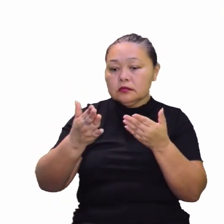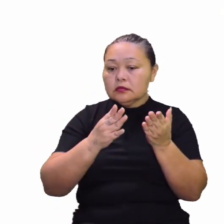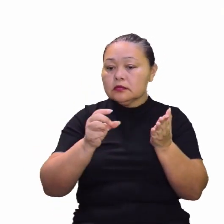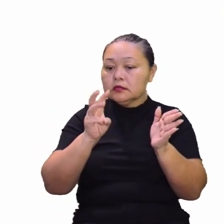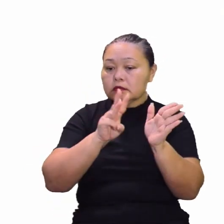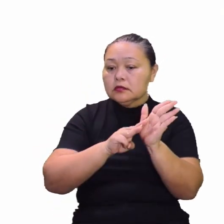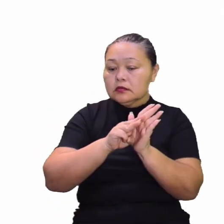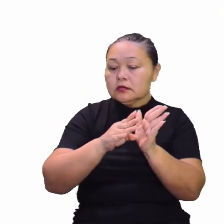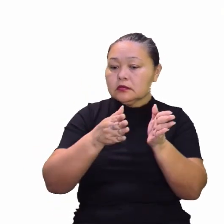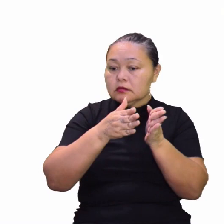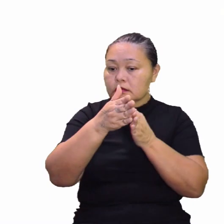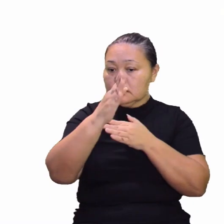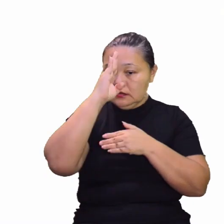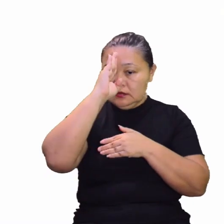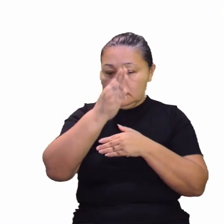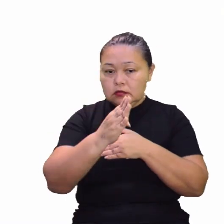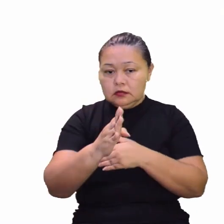principal,